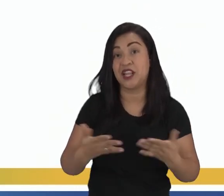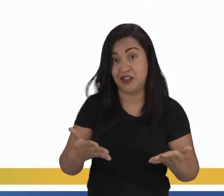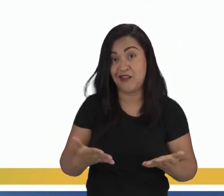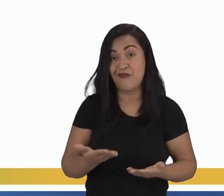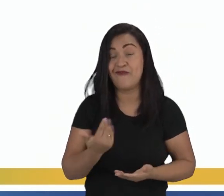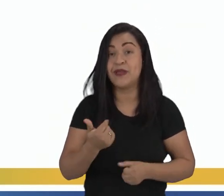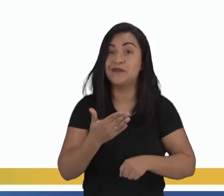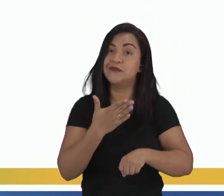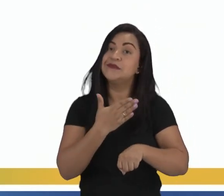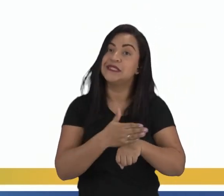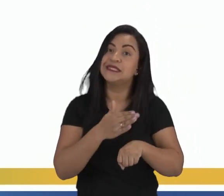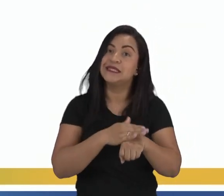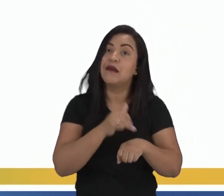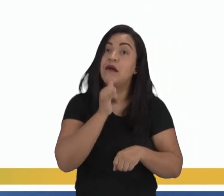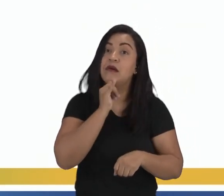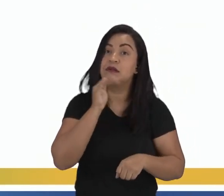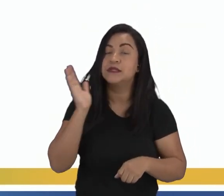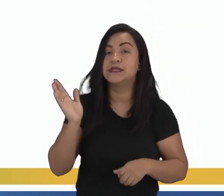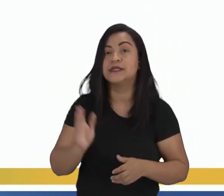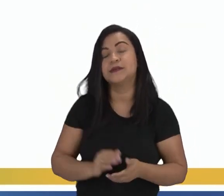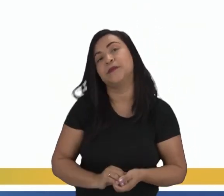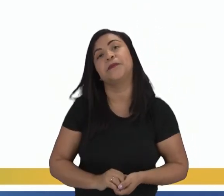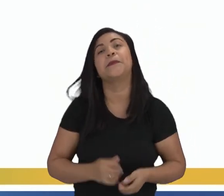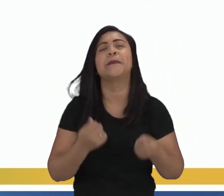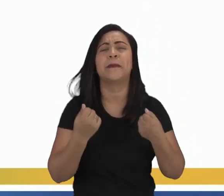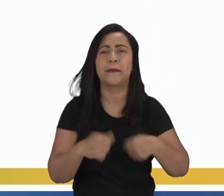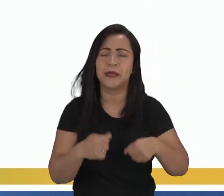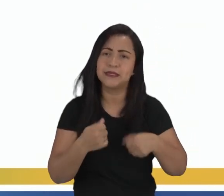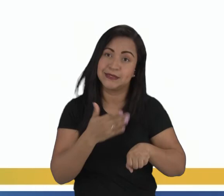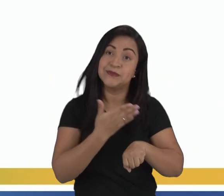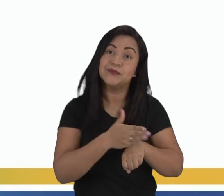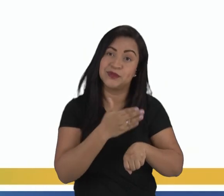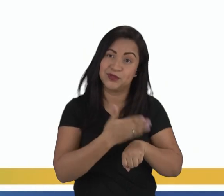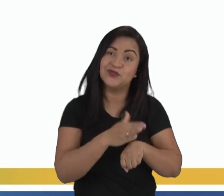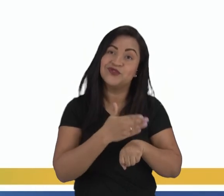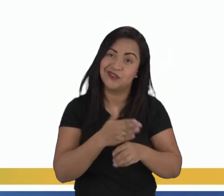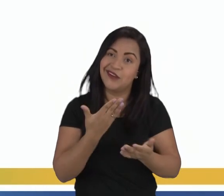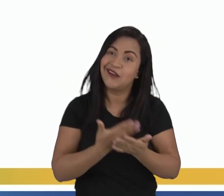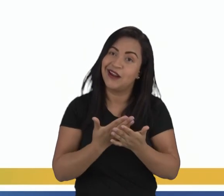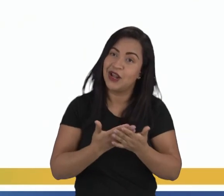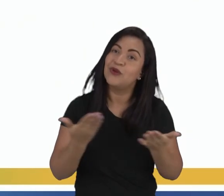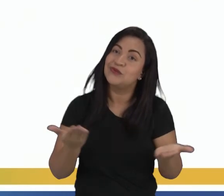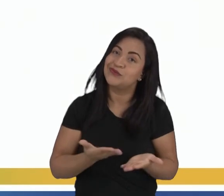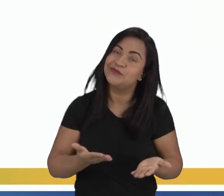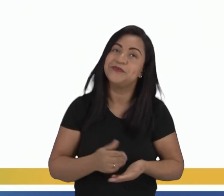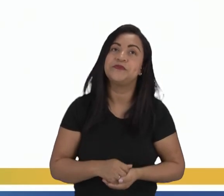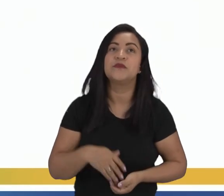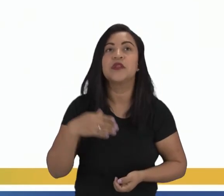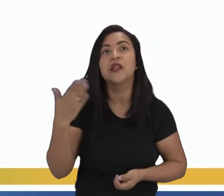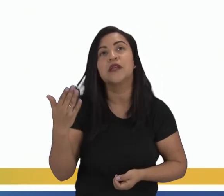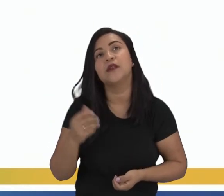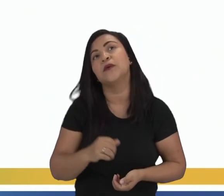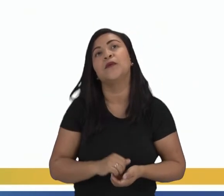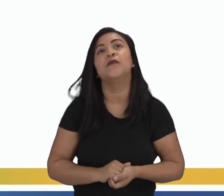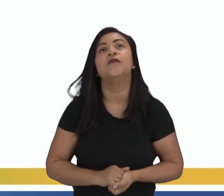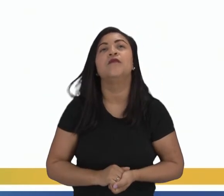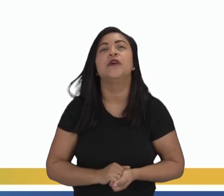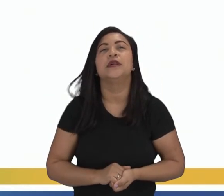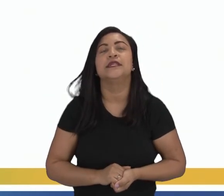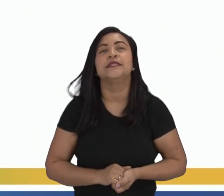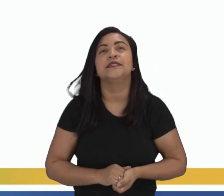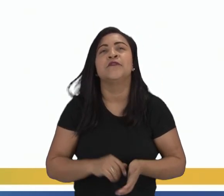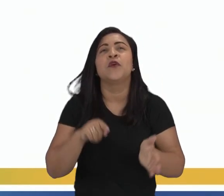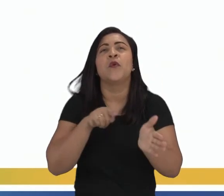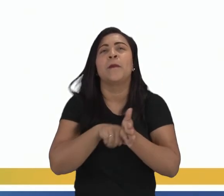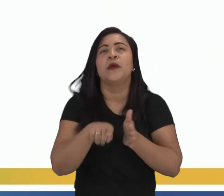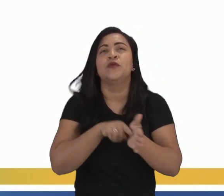Agora vamos ver alguns exemplos. Precisamos praticar o que vimos na aula de hoje. Então, venha aí uma questão